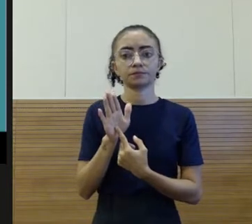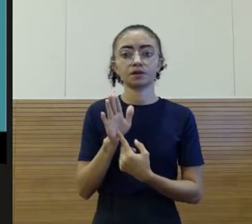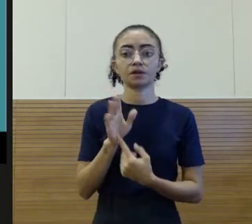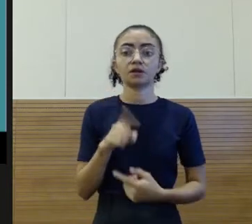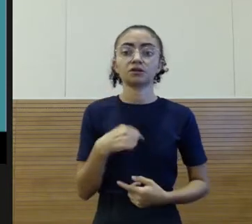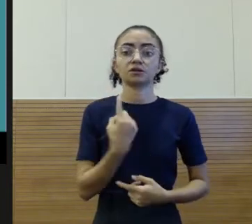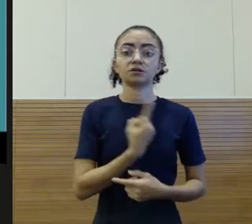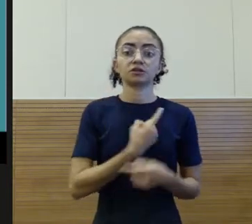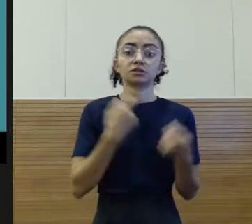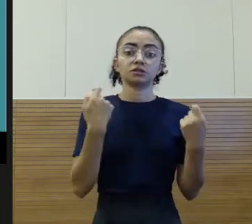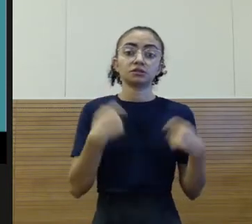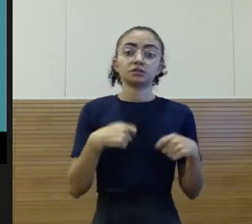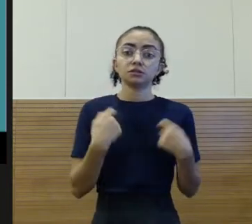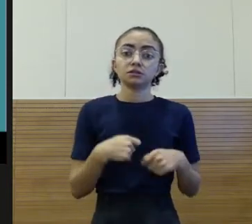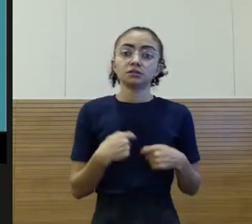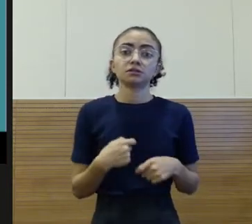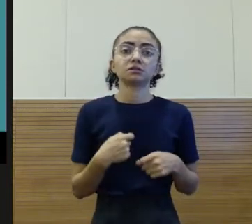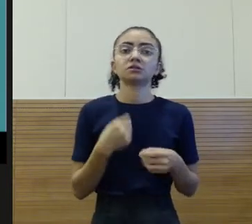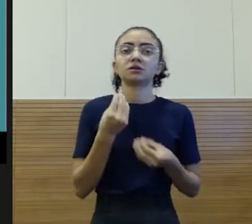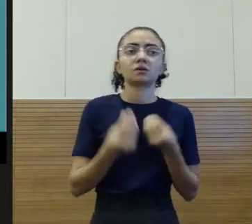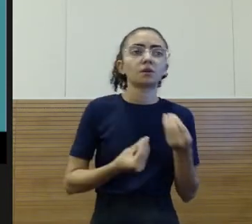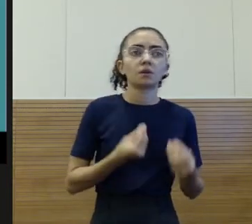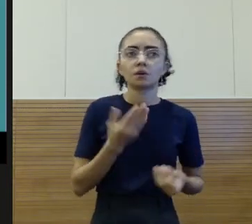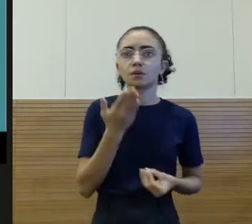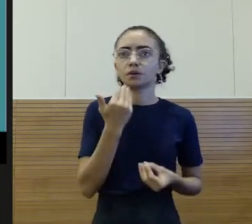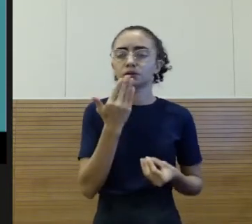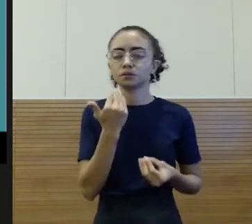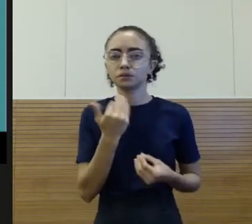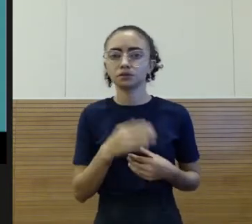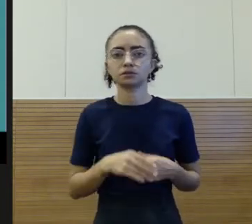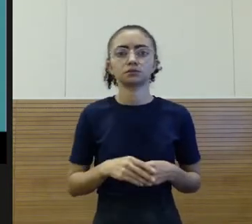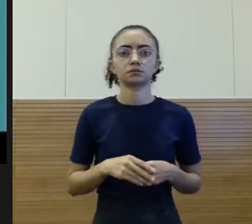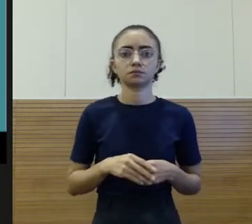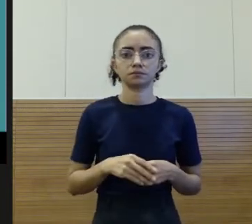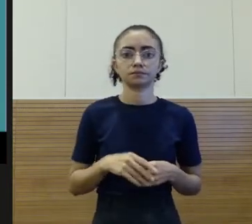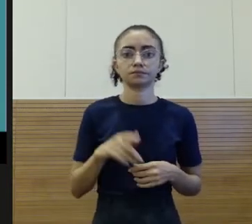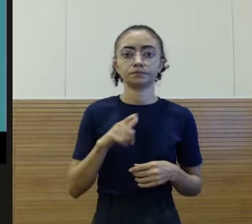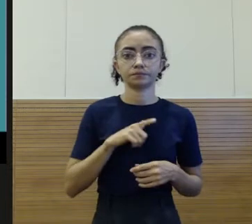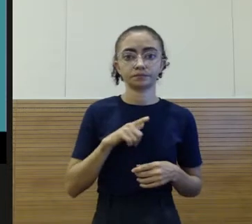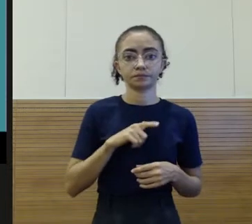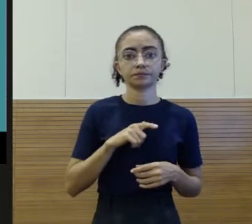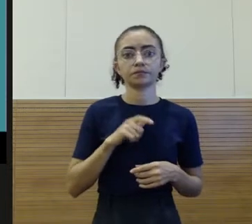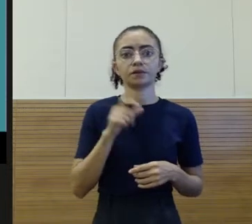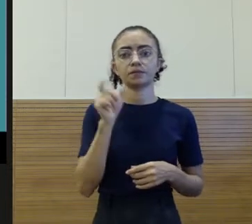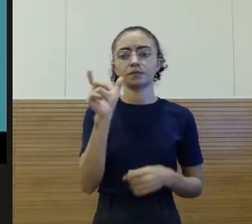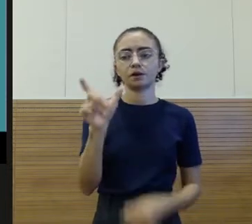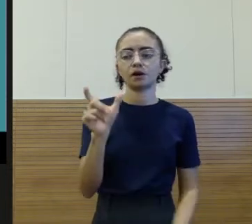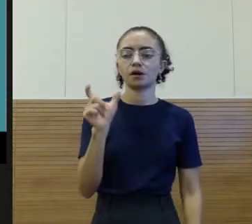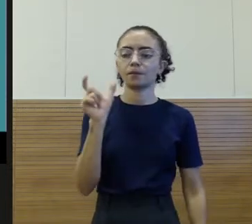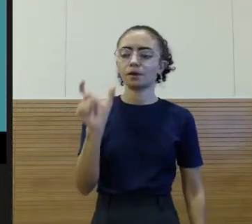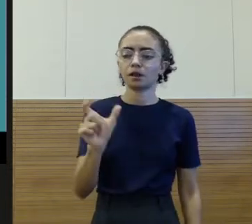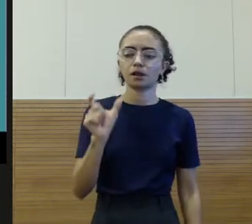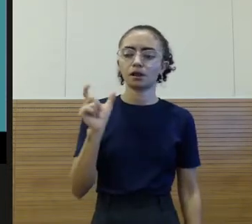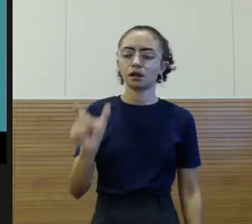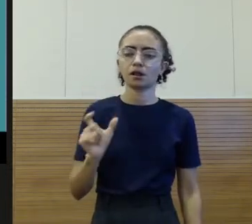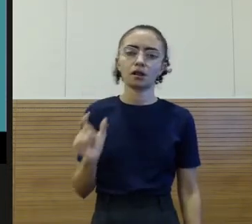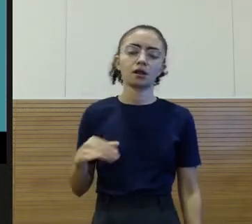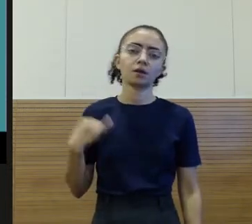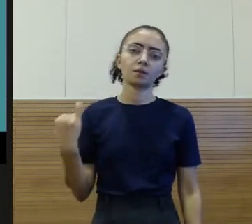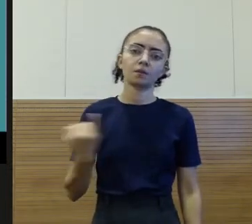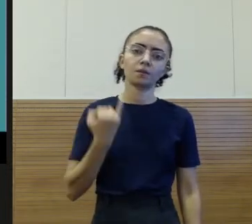temos que fazer, como devemos nos alimentar, então seriam palavras importantes. E nós estamos